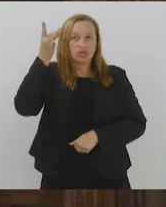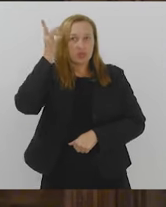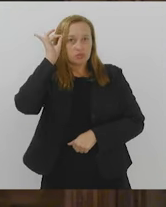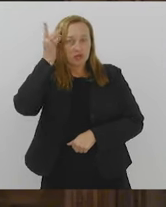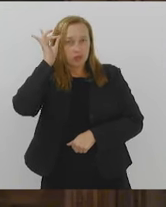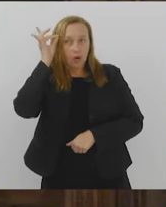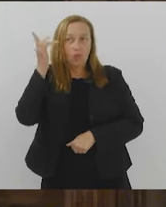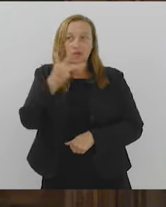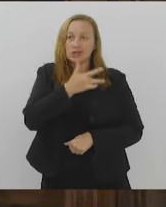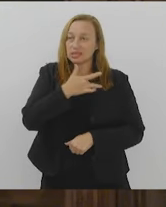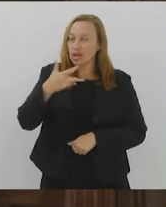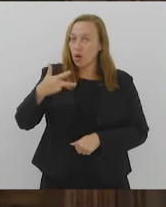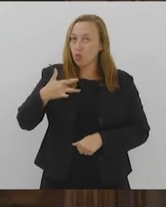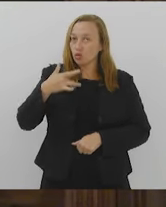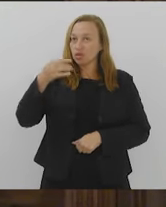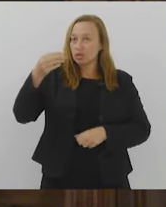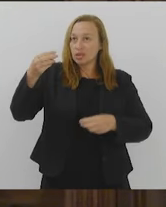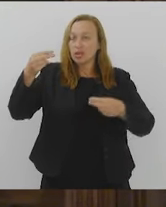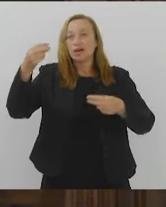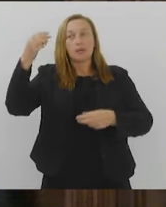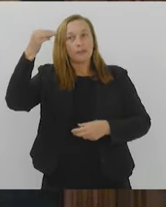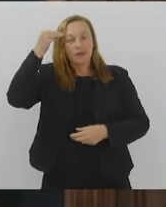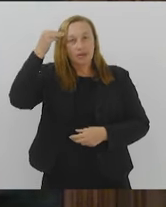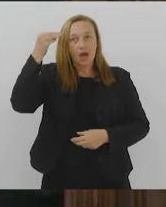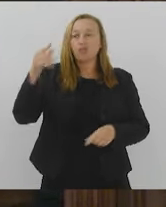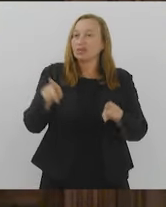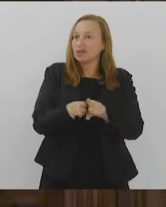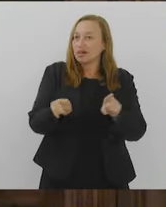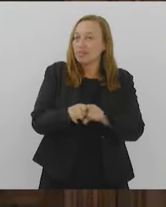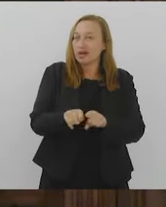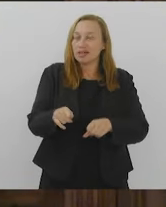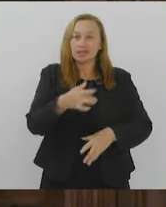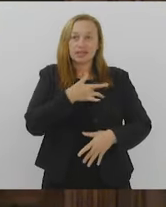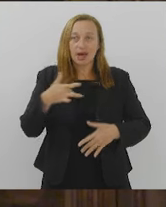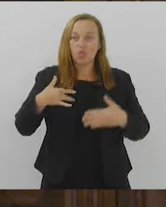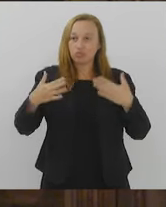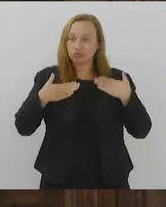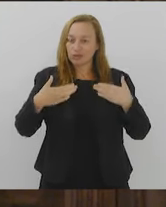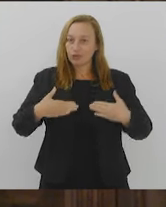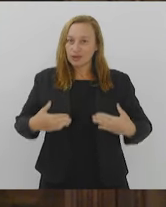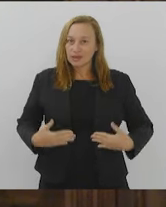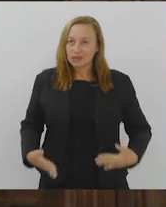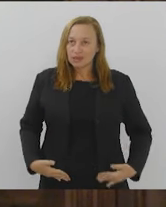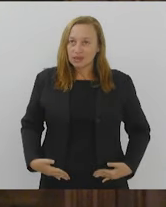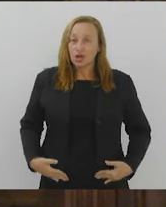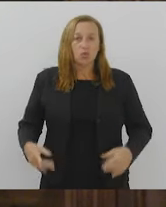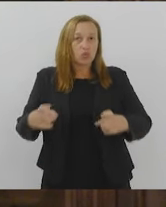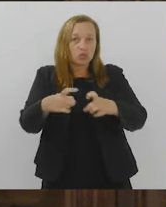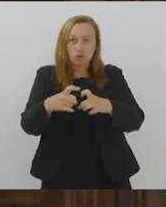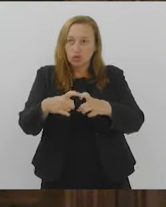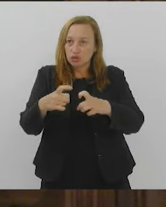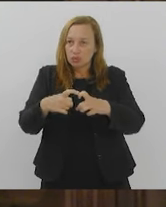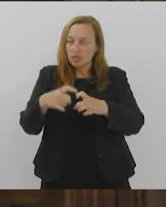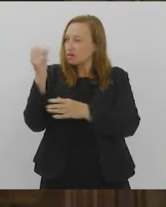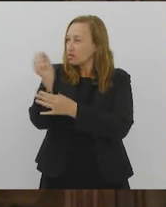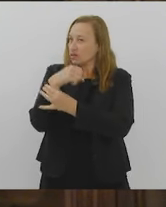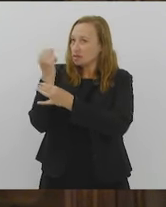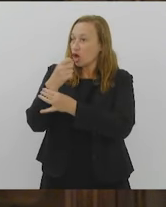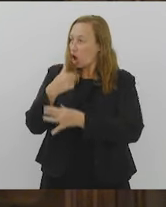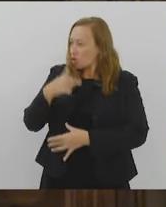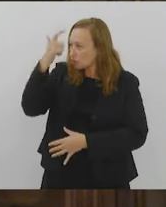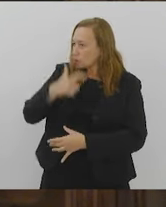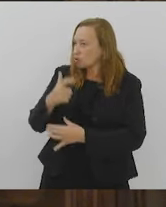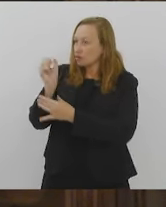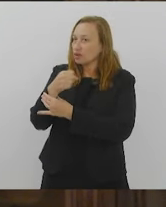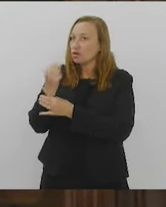saúde mental e saúde física. Os médicos, os fisioterapeutas, eu sou um, podem cuidar